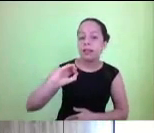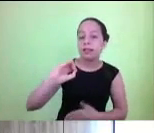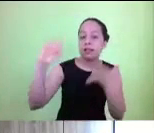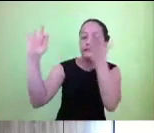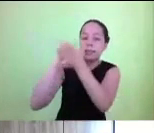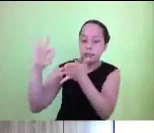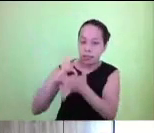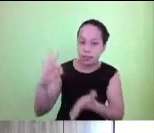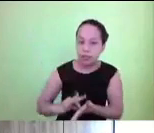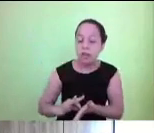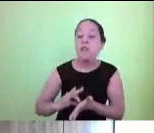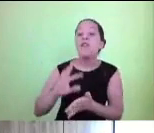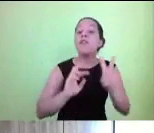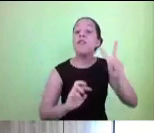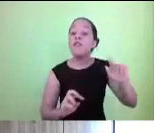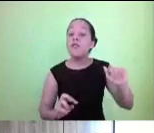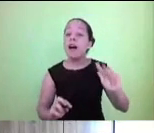Número de vaga 6.